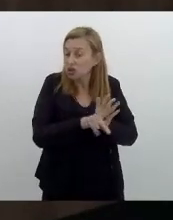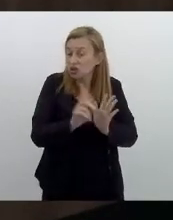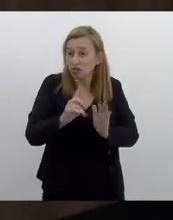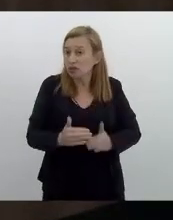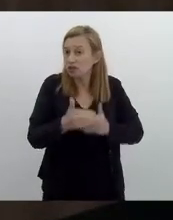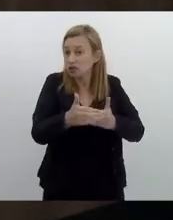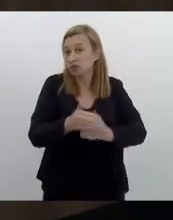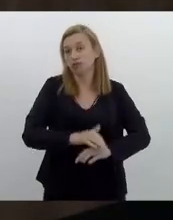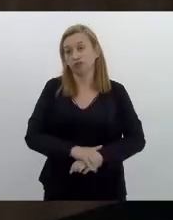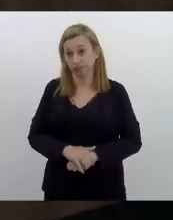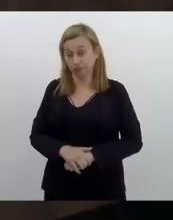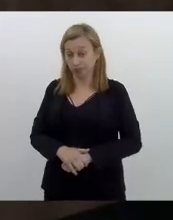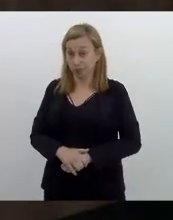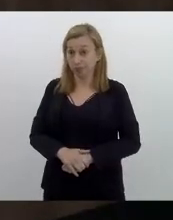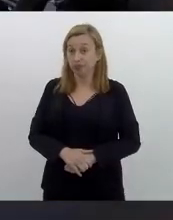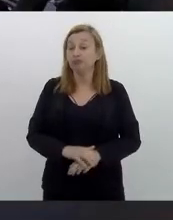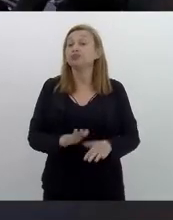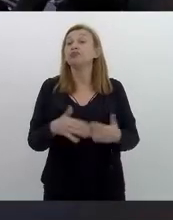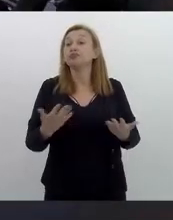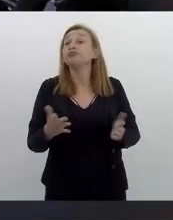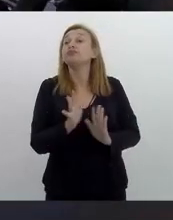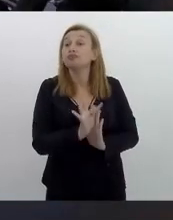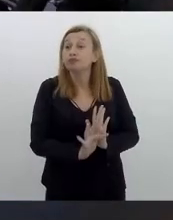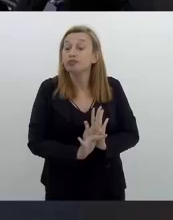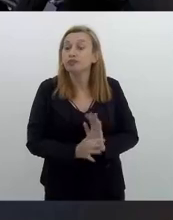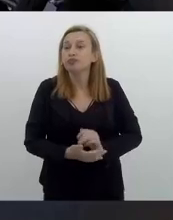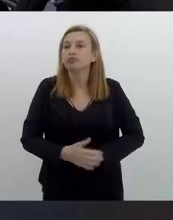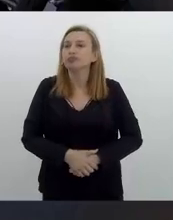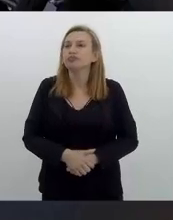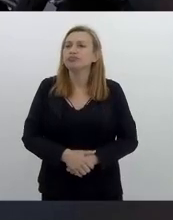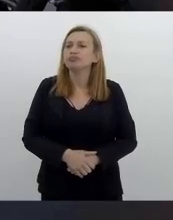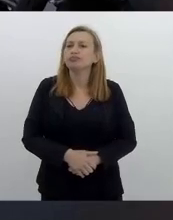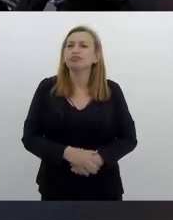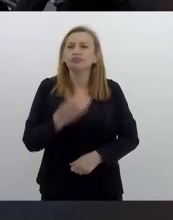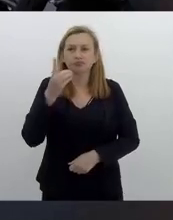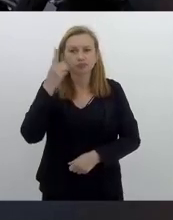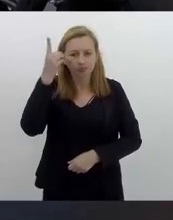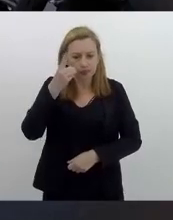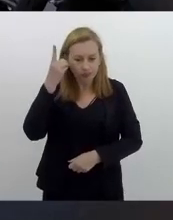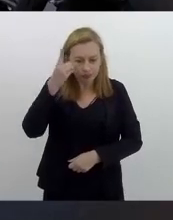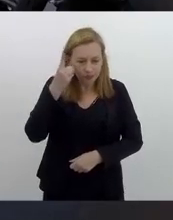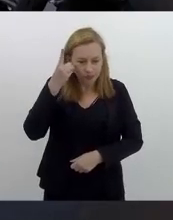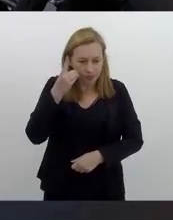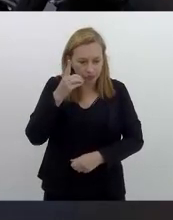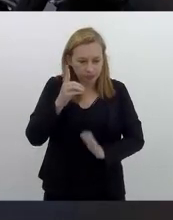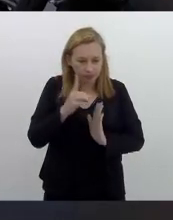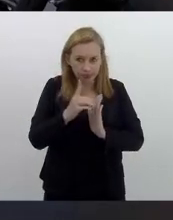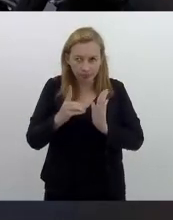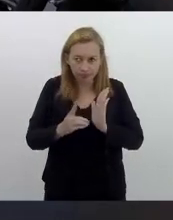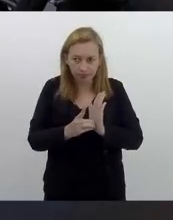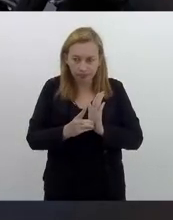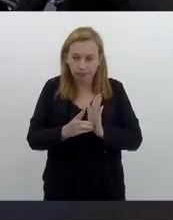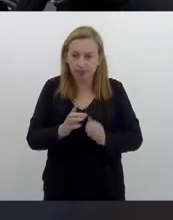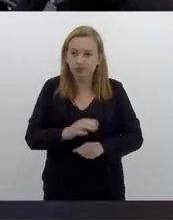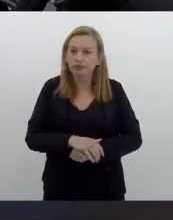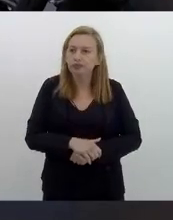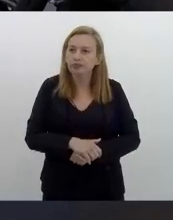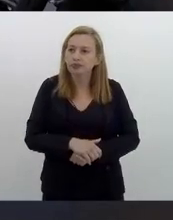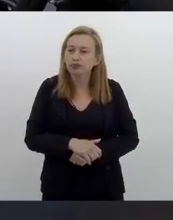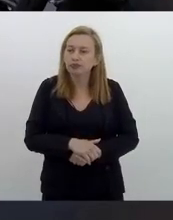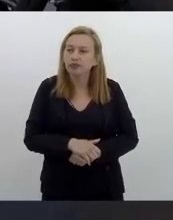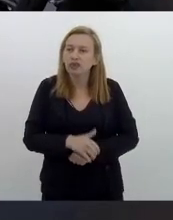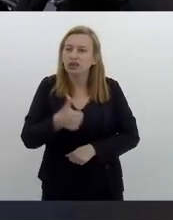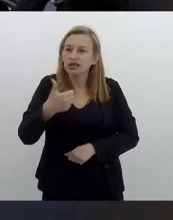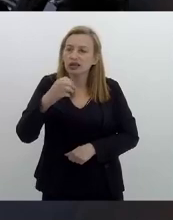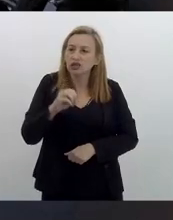avançou Presidente Qual é o texto Deputado É o decreto Artigo 12 Decreto 10